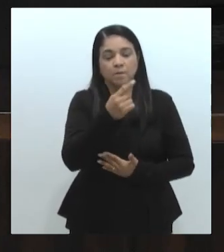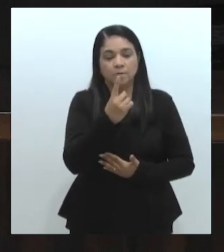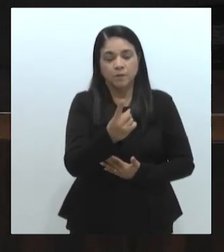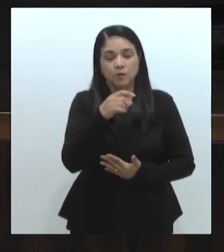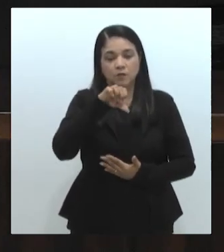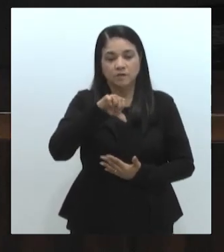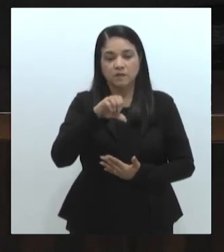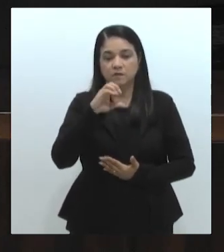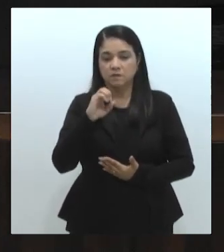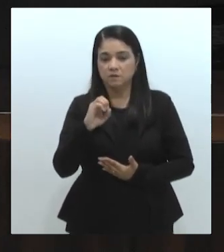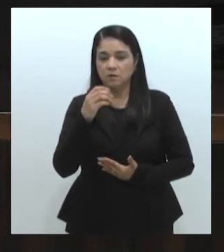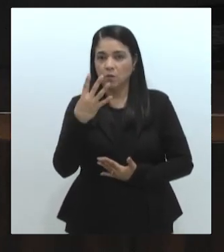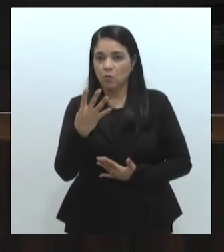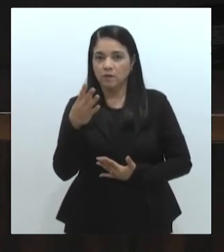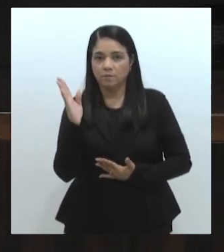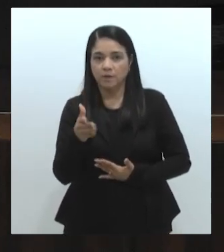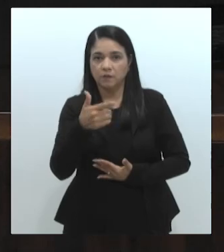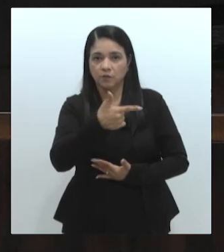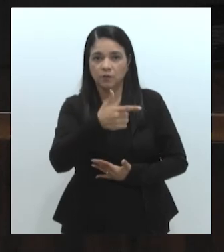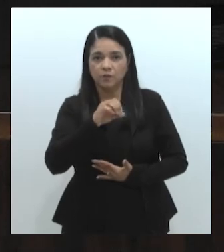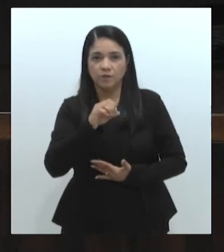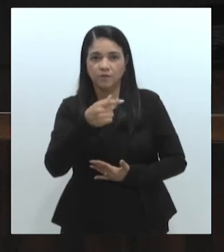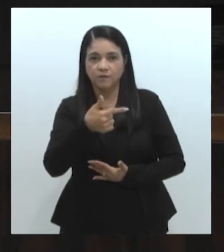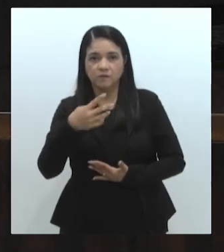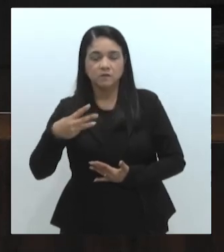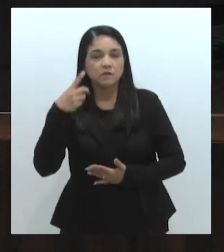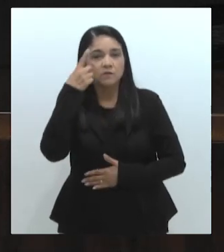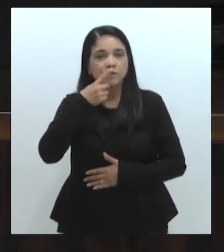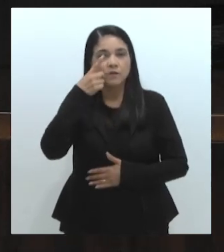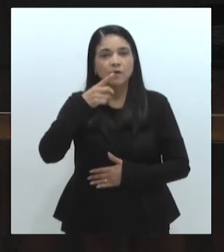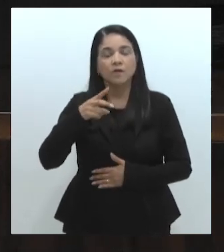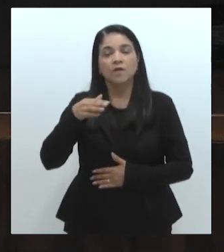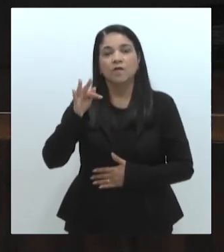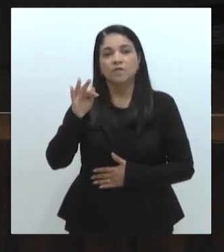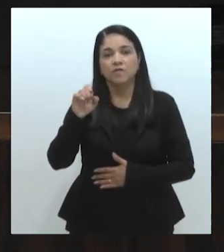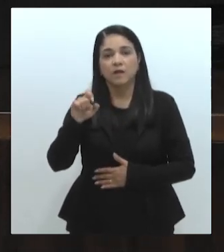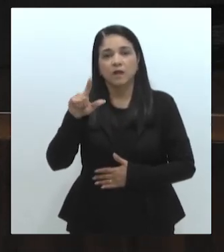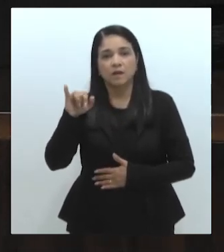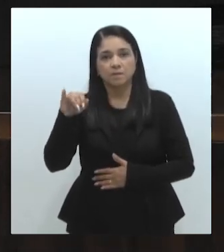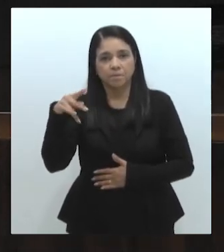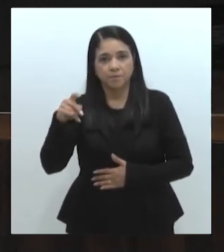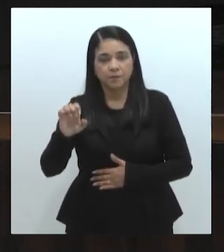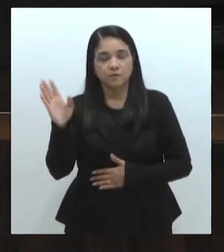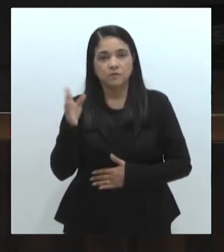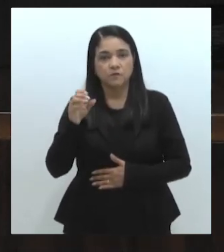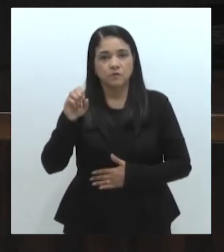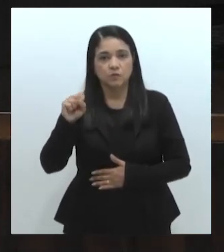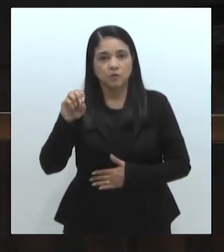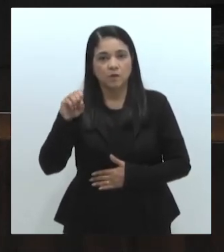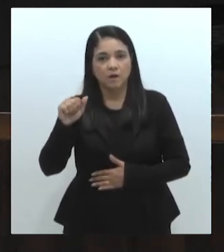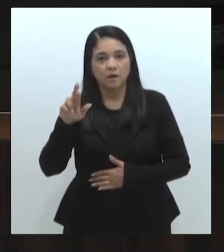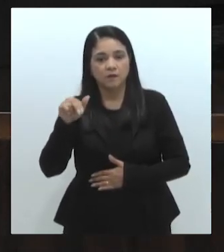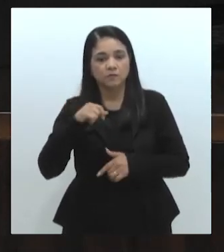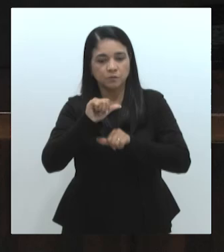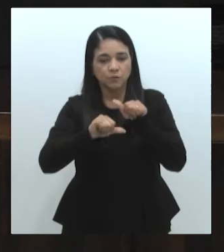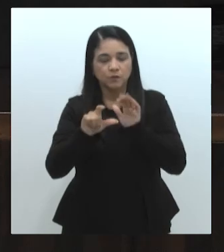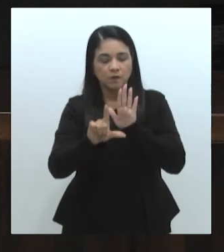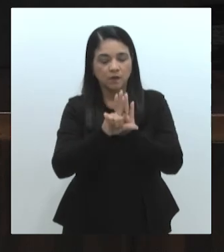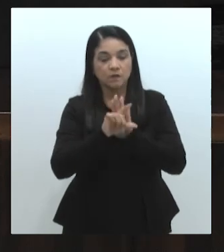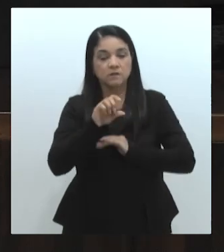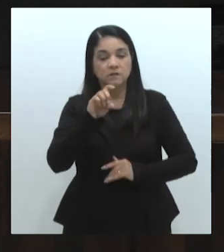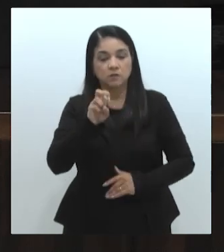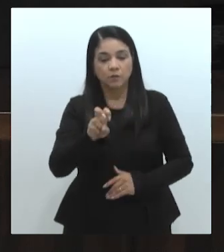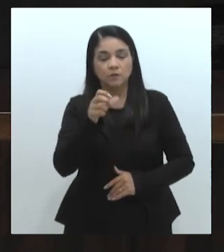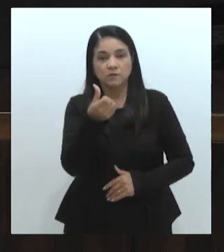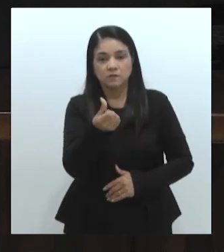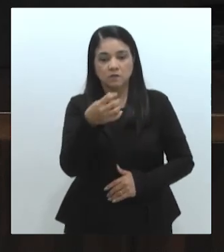1904 de 2023, de autoria do deputado Felipe Soares, que que altera a Lei nº